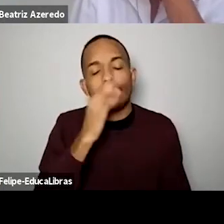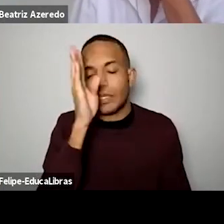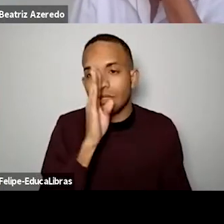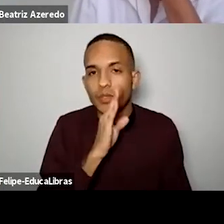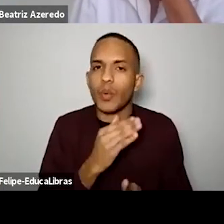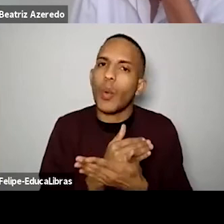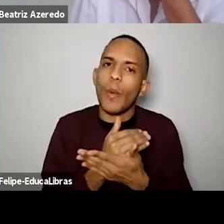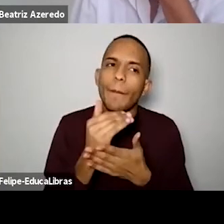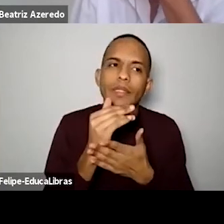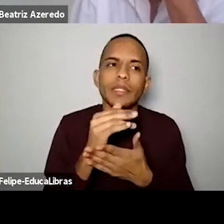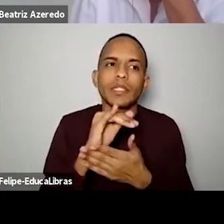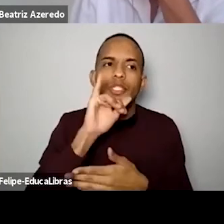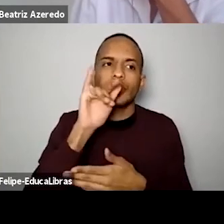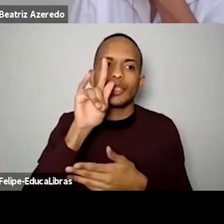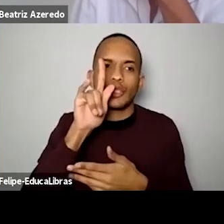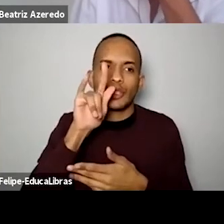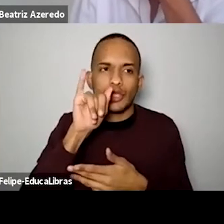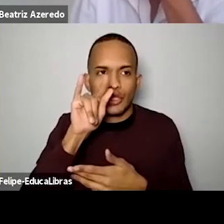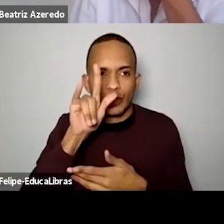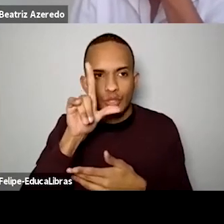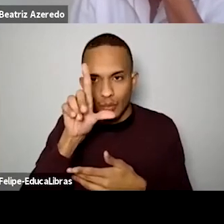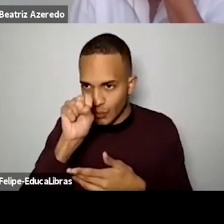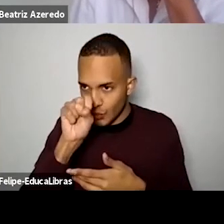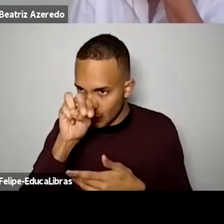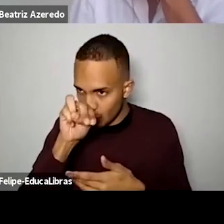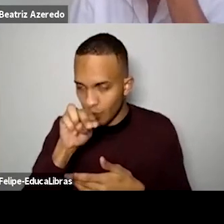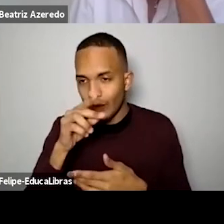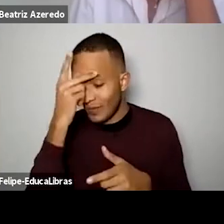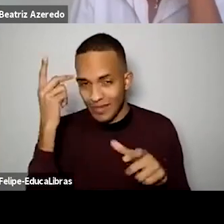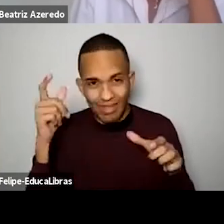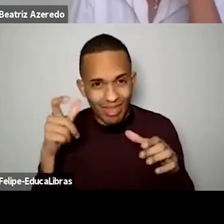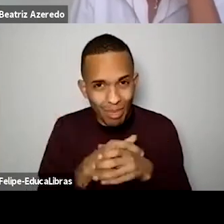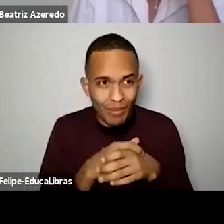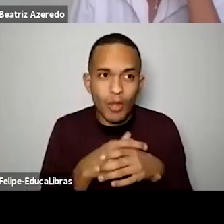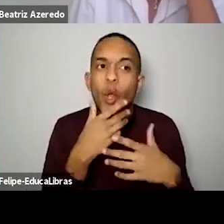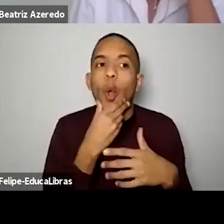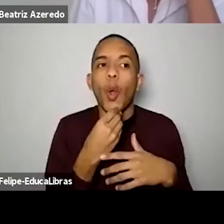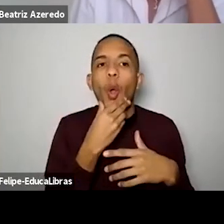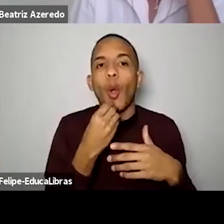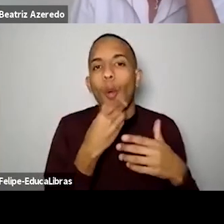pelo Gilson? Minorias, no caso, homem.